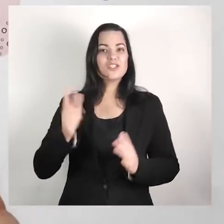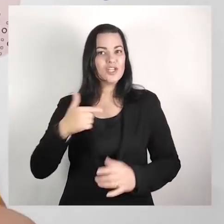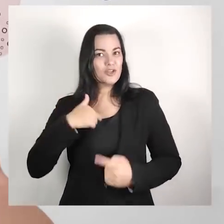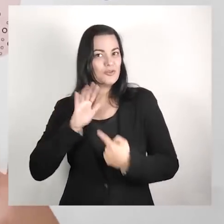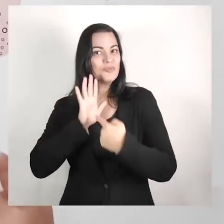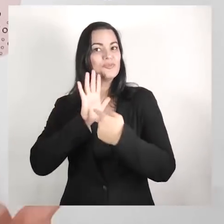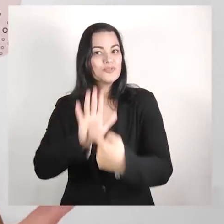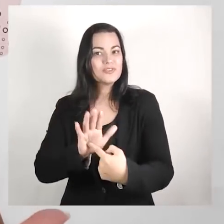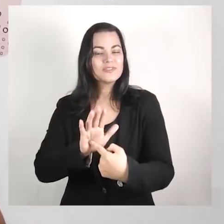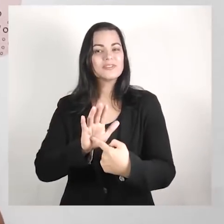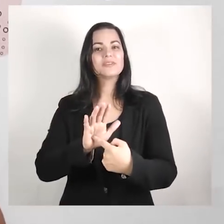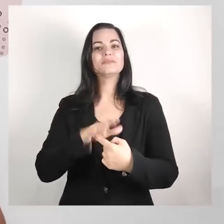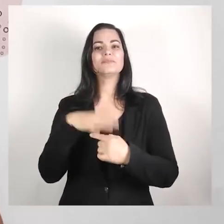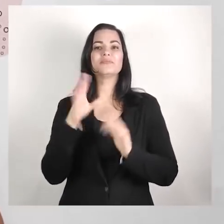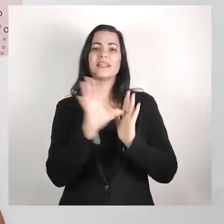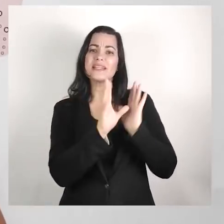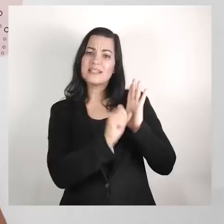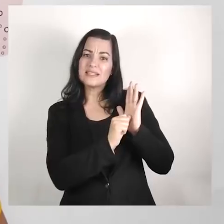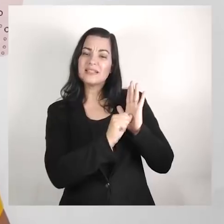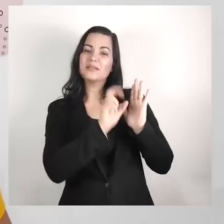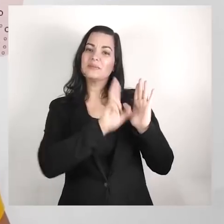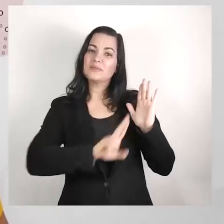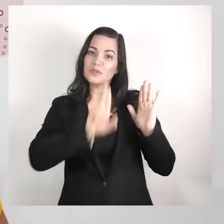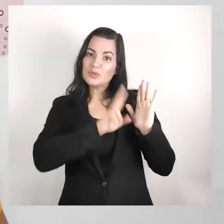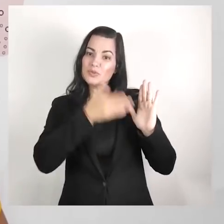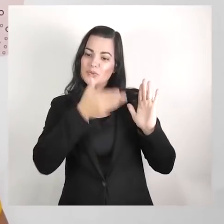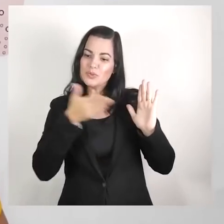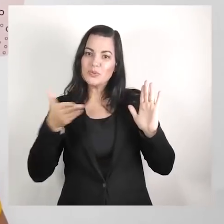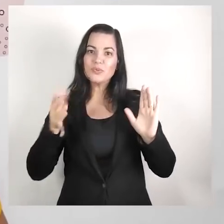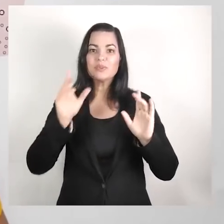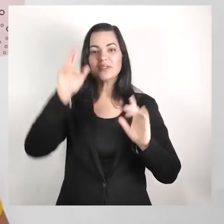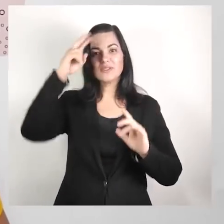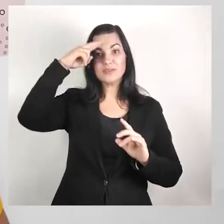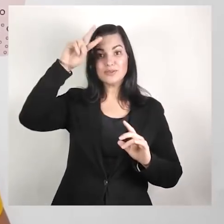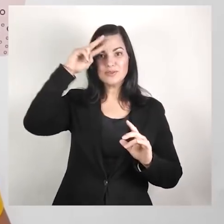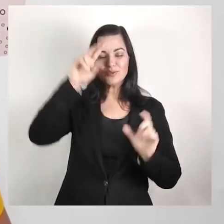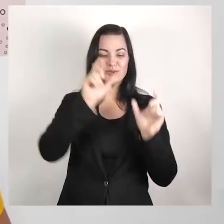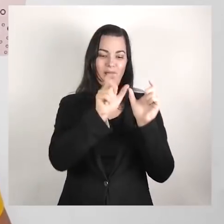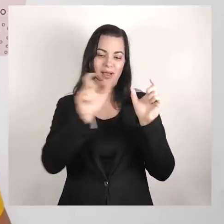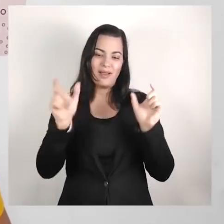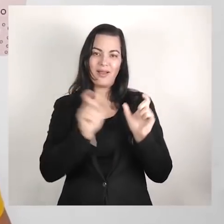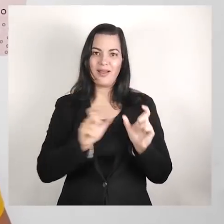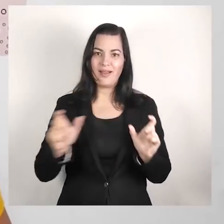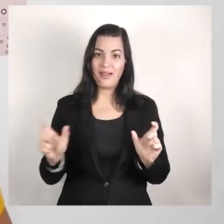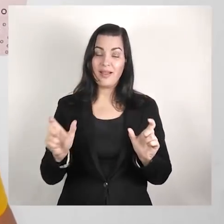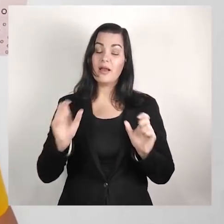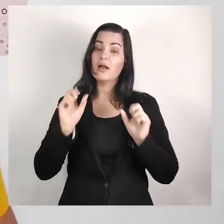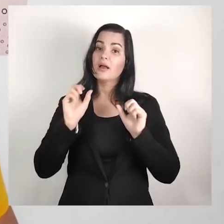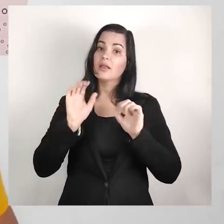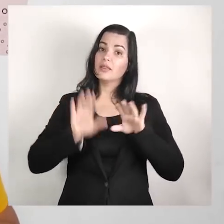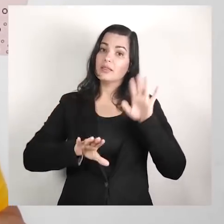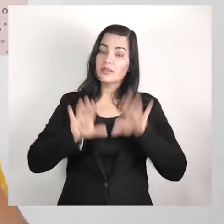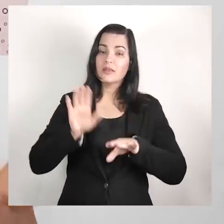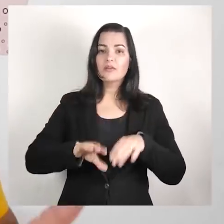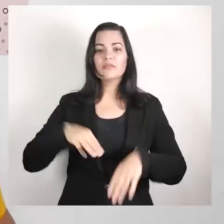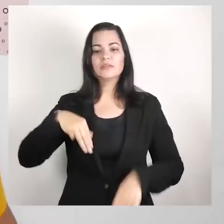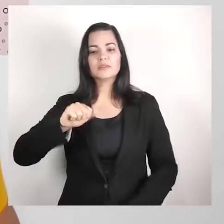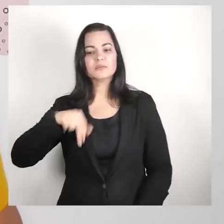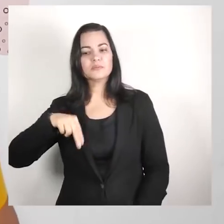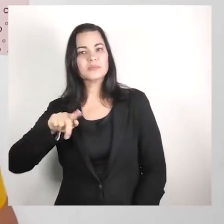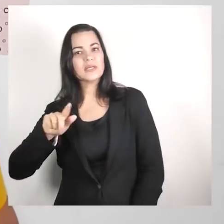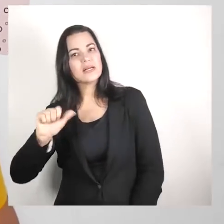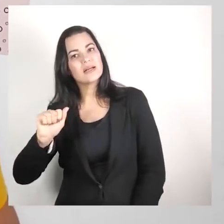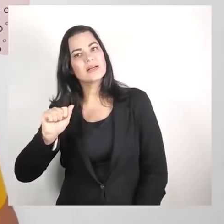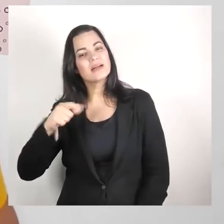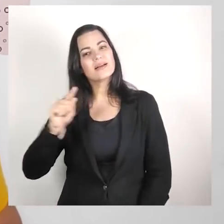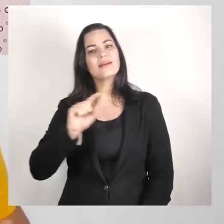olha só, eu já te mostrei alguns símbolos que são utilizados nessas histórias em quadrinhos, seja um mangá, uma tirinha,